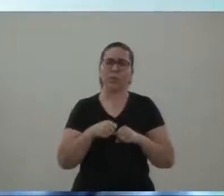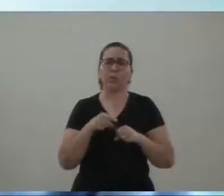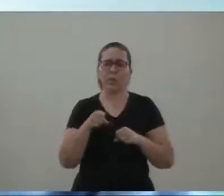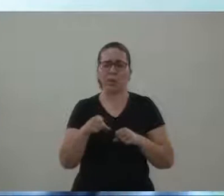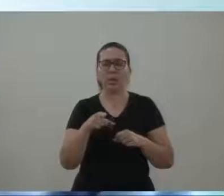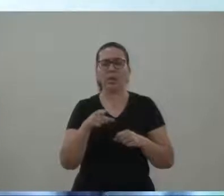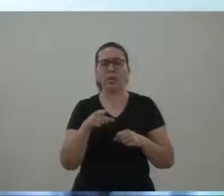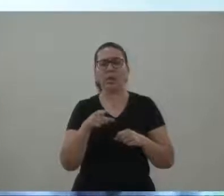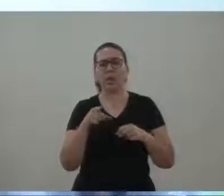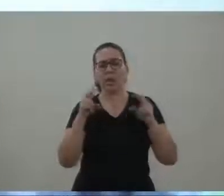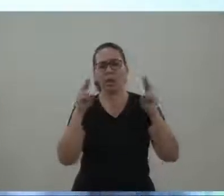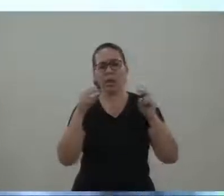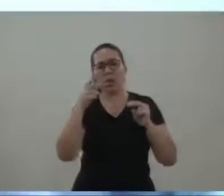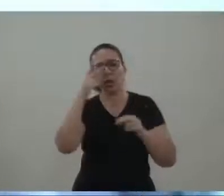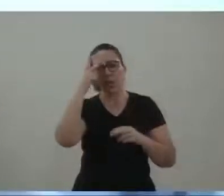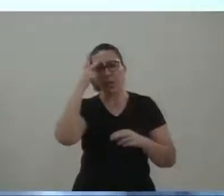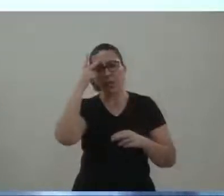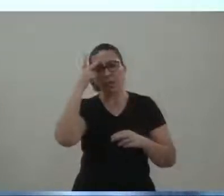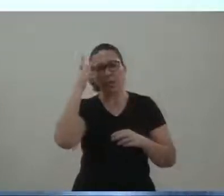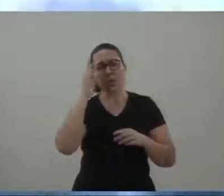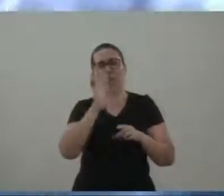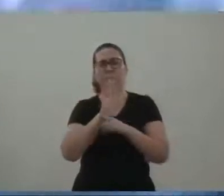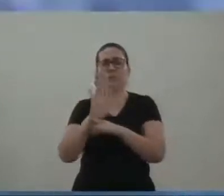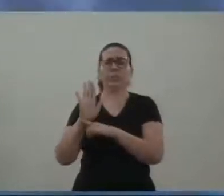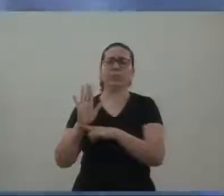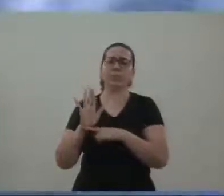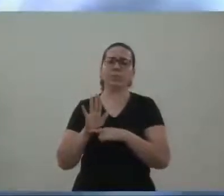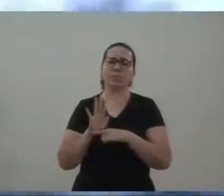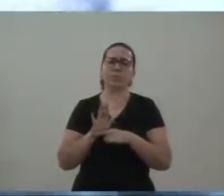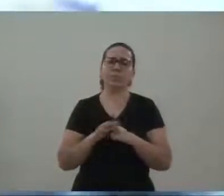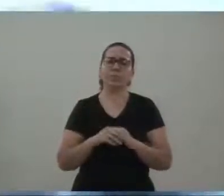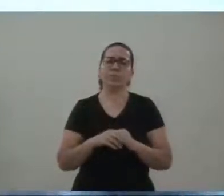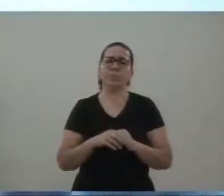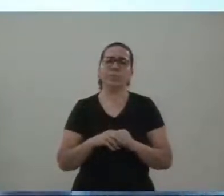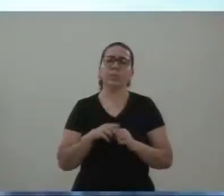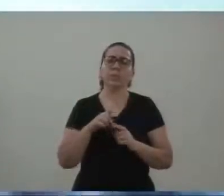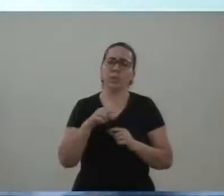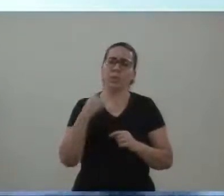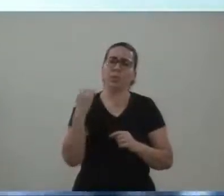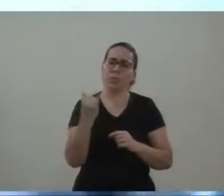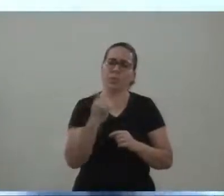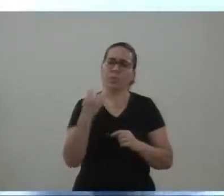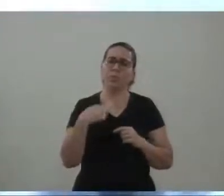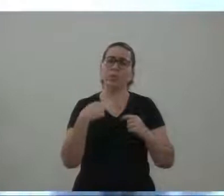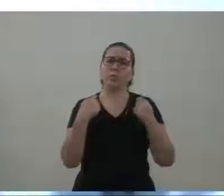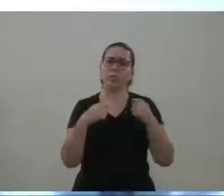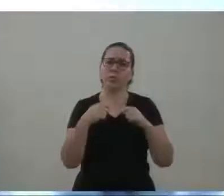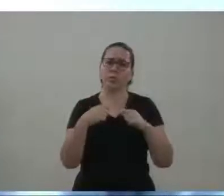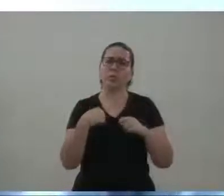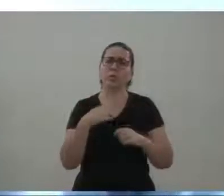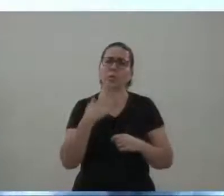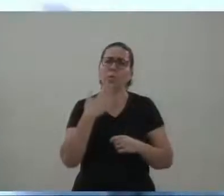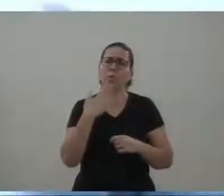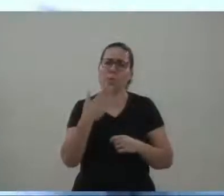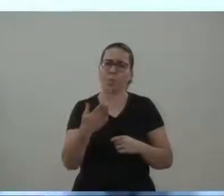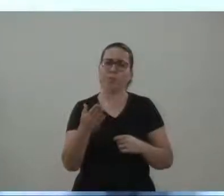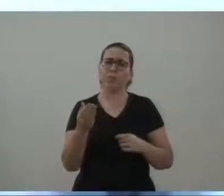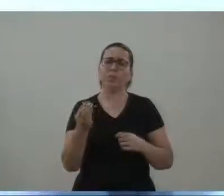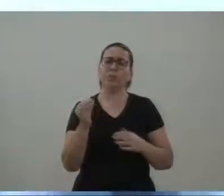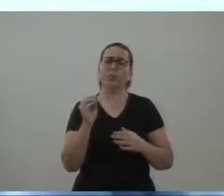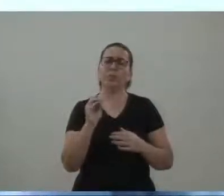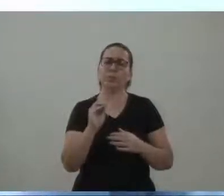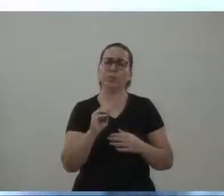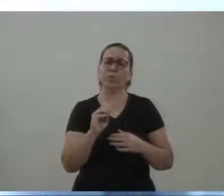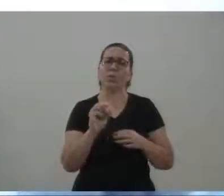questão de cidadania, além de tudo. Então, daí a necessidade da gente estar fazendo, eu estou pedindo através de indicação,